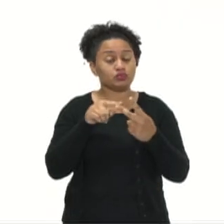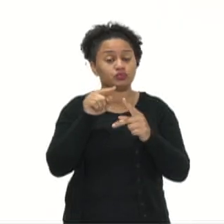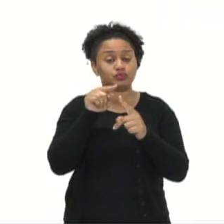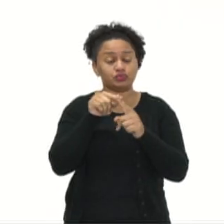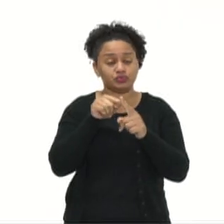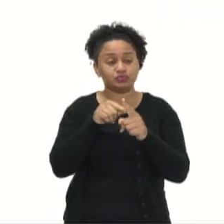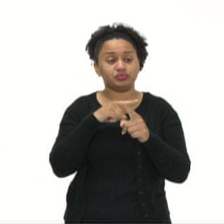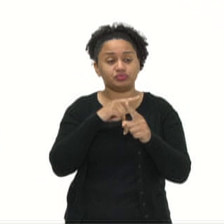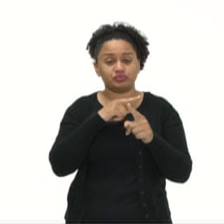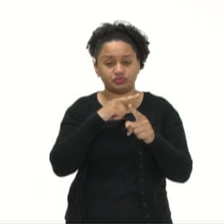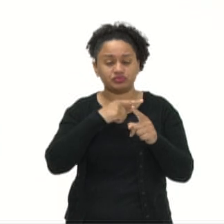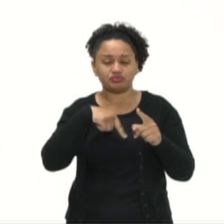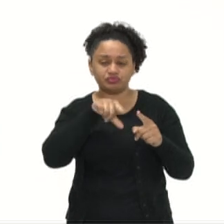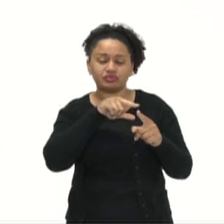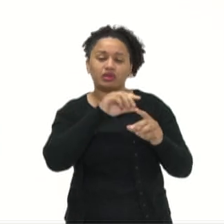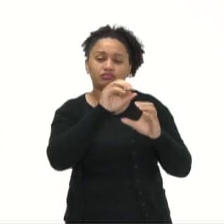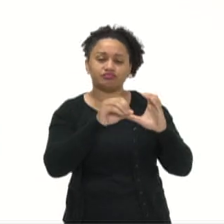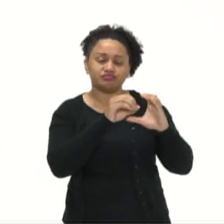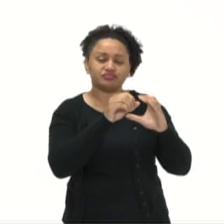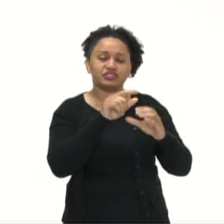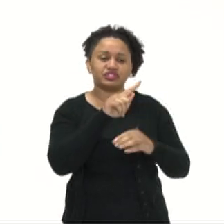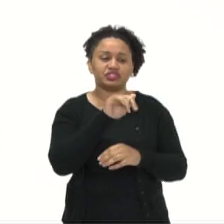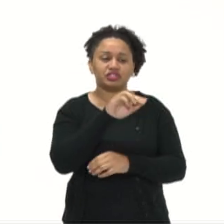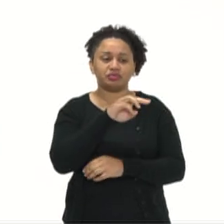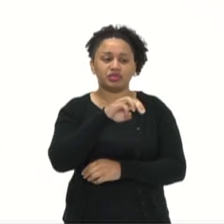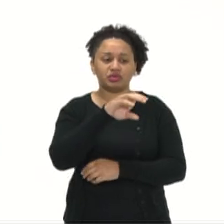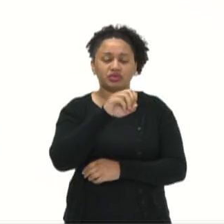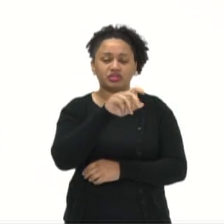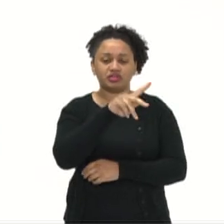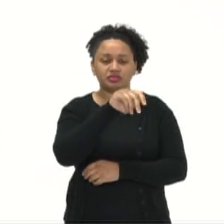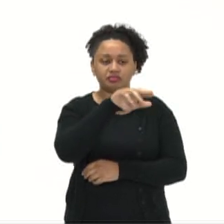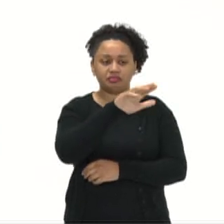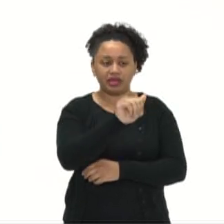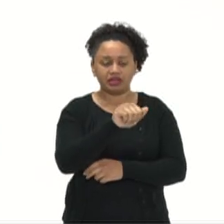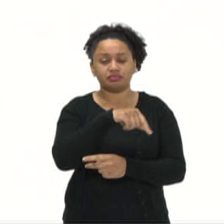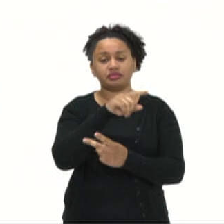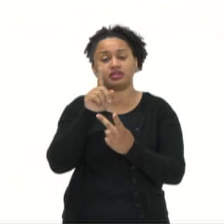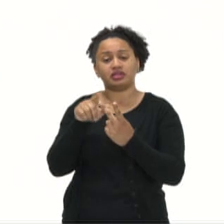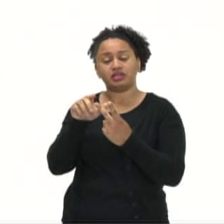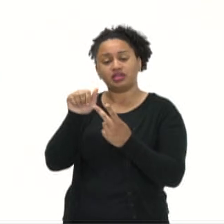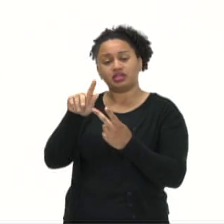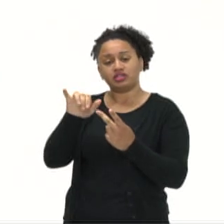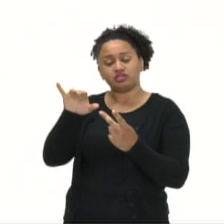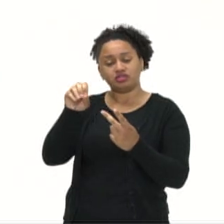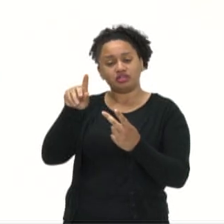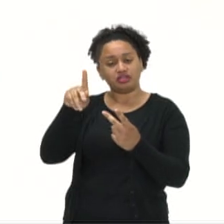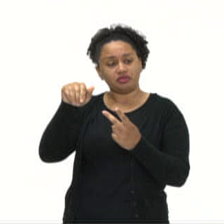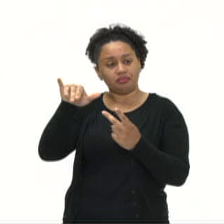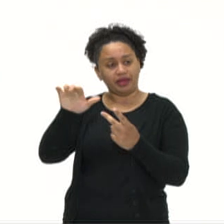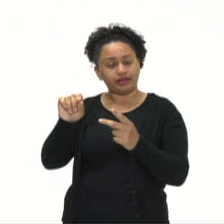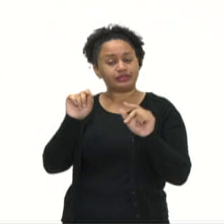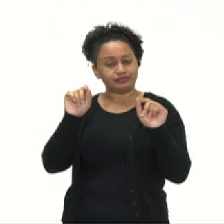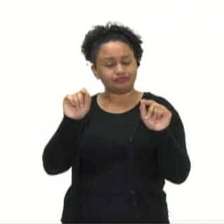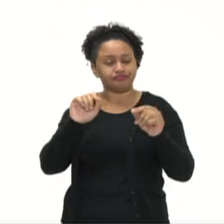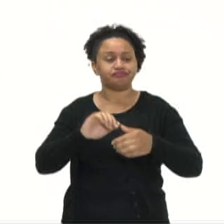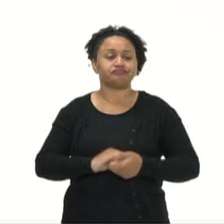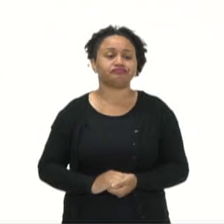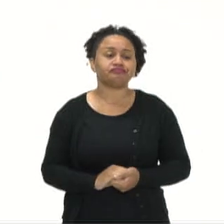Gimnospermas e angiospermas, uma história de sucesso vegetal, por Mariana. Uma